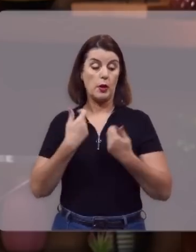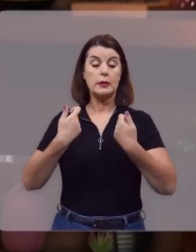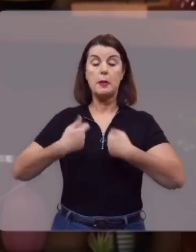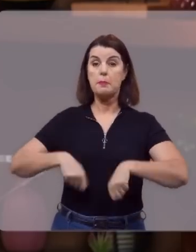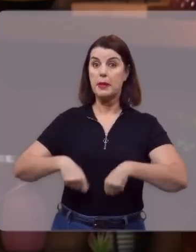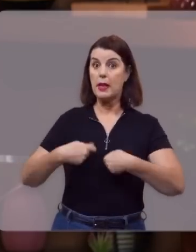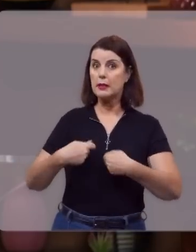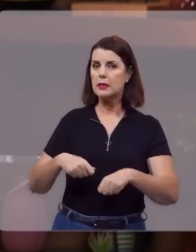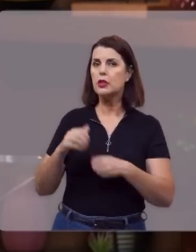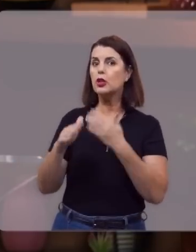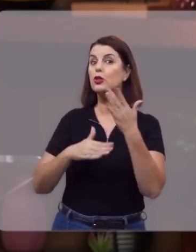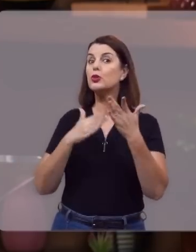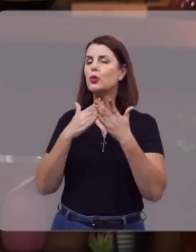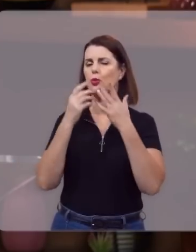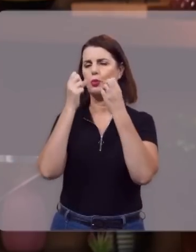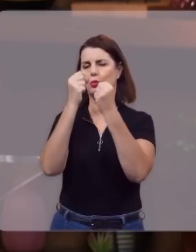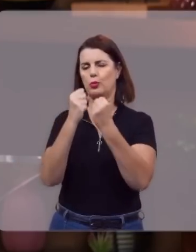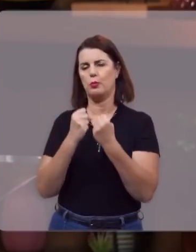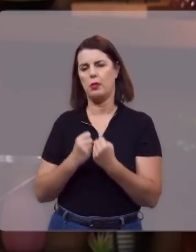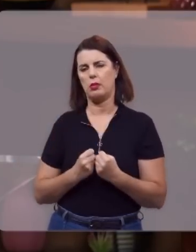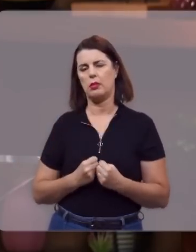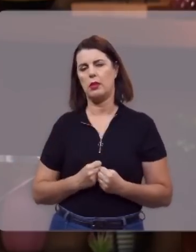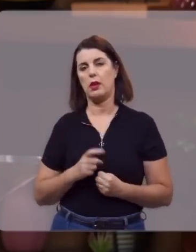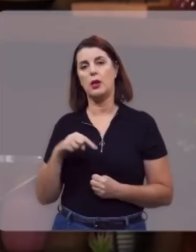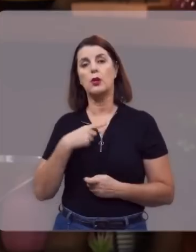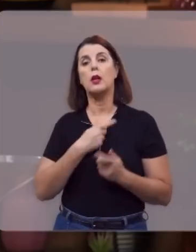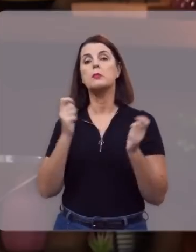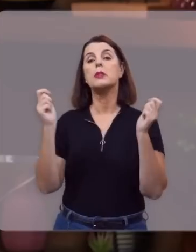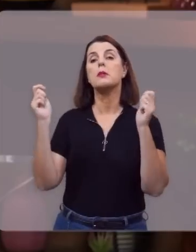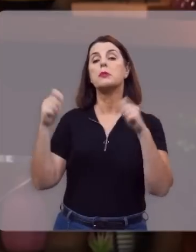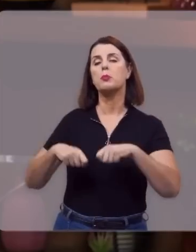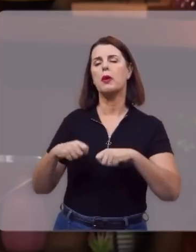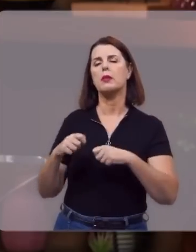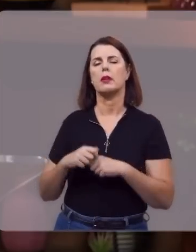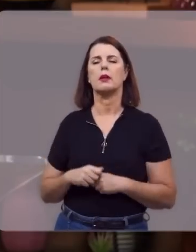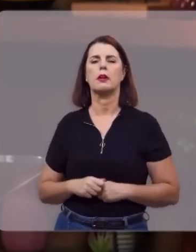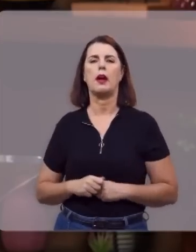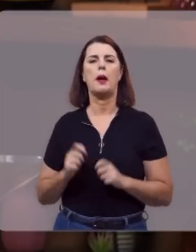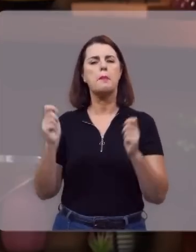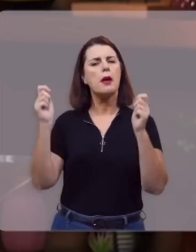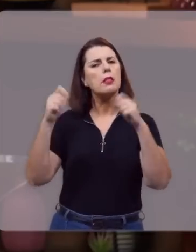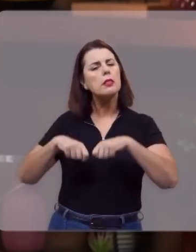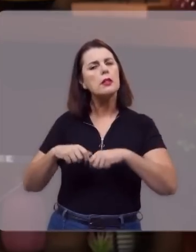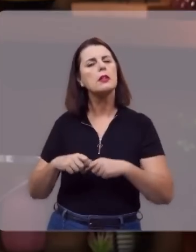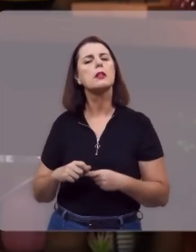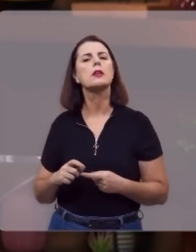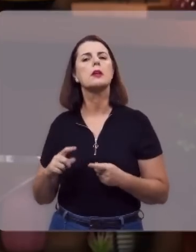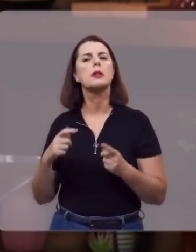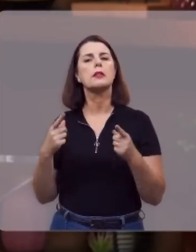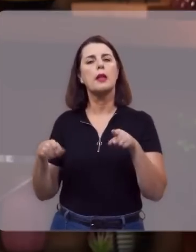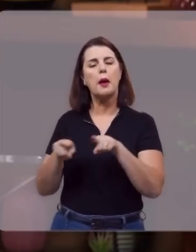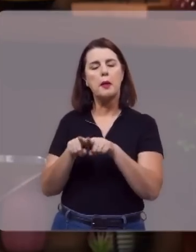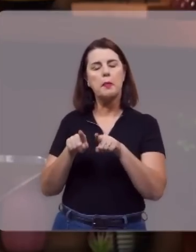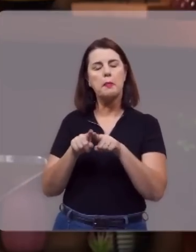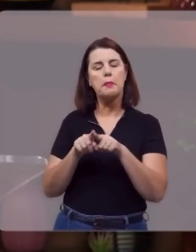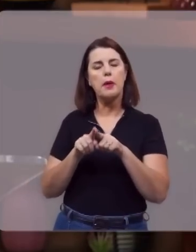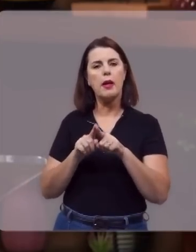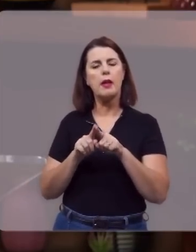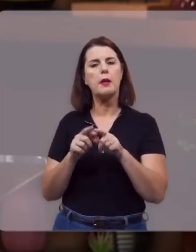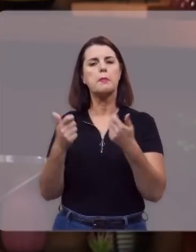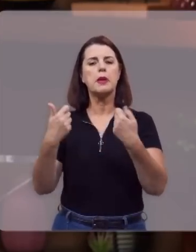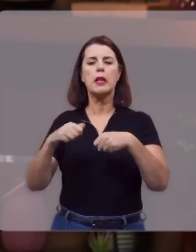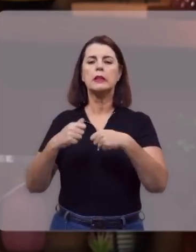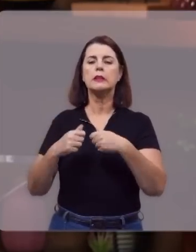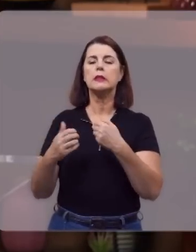Precisamos toda a armadura de Deus. Precisamos de capacete, precisamos de cobrir o